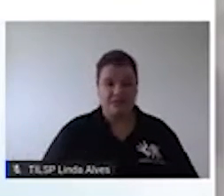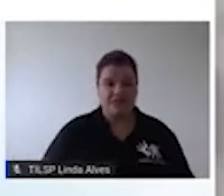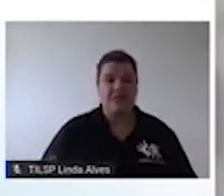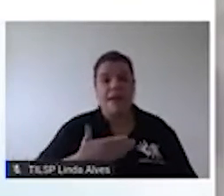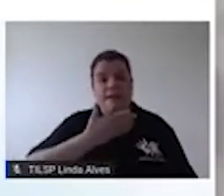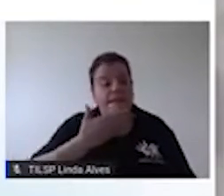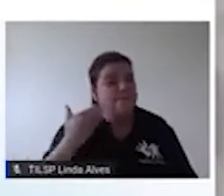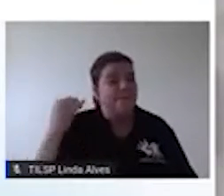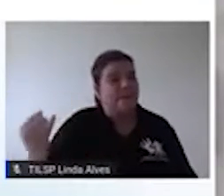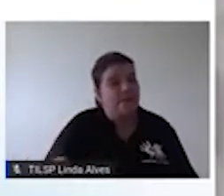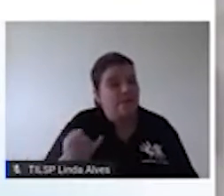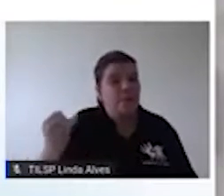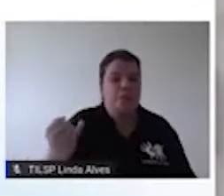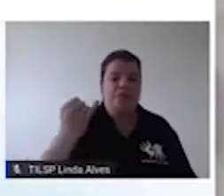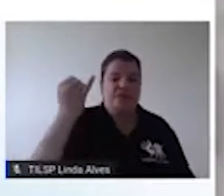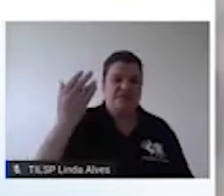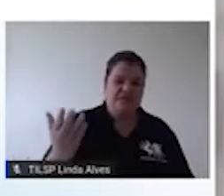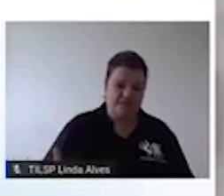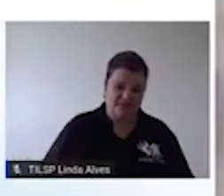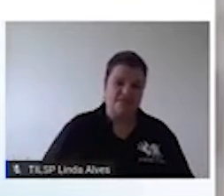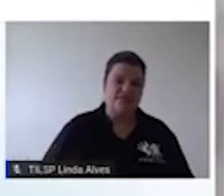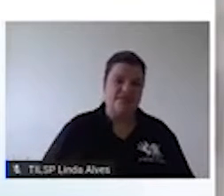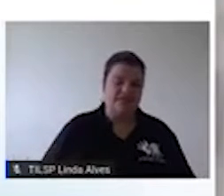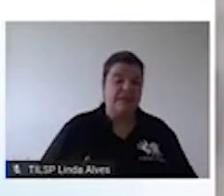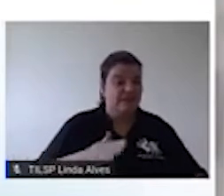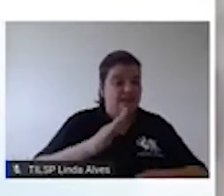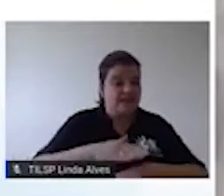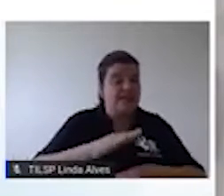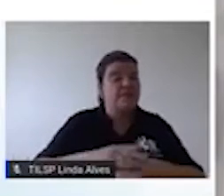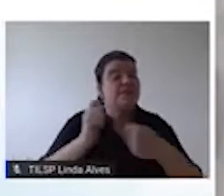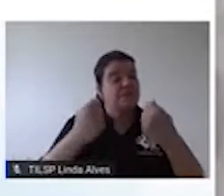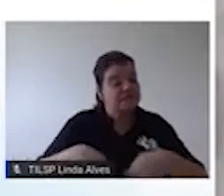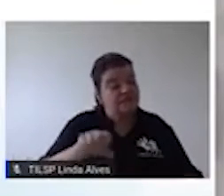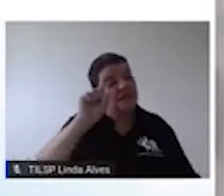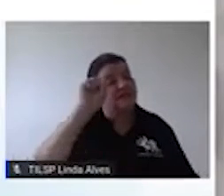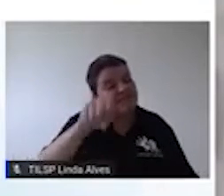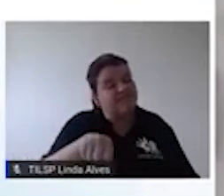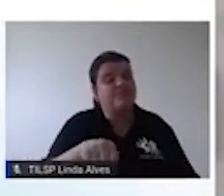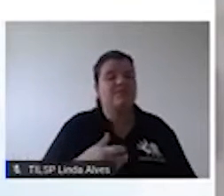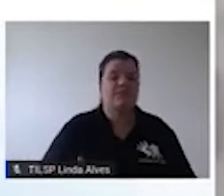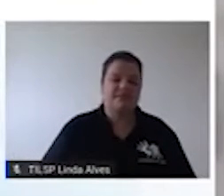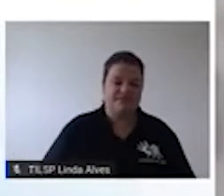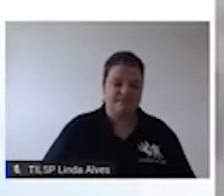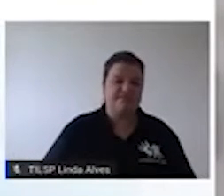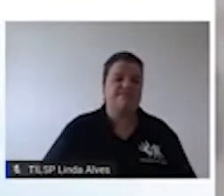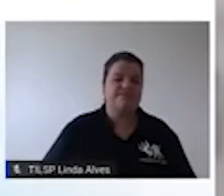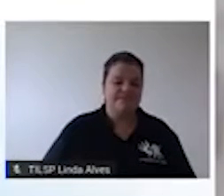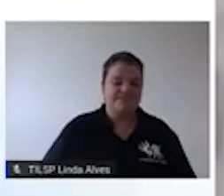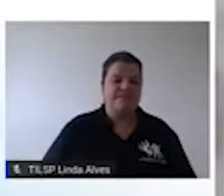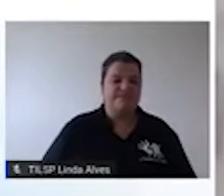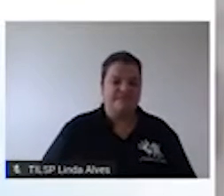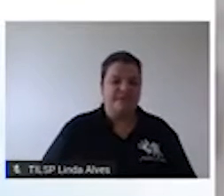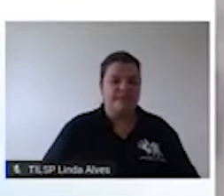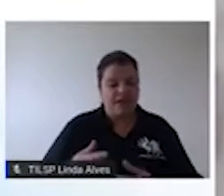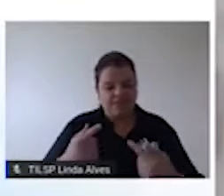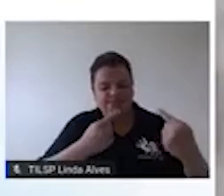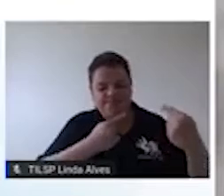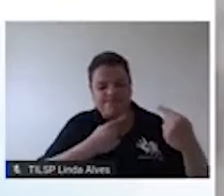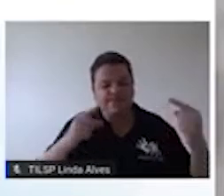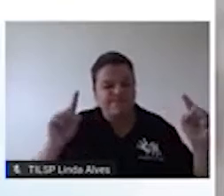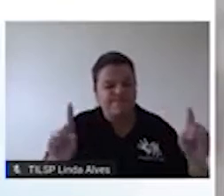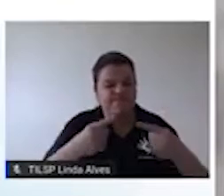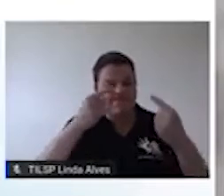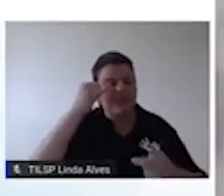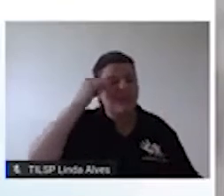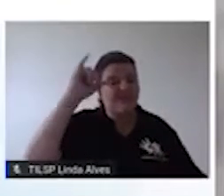medida importante, que é uma medida eficaz, não é, para o enfrentamento da Covid. Não é?